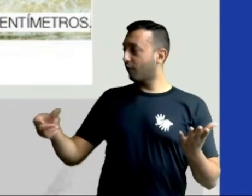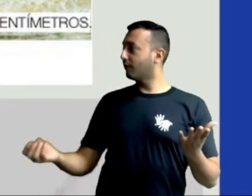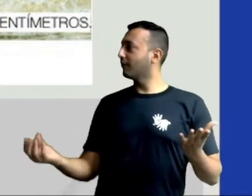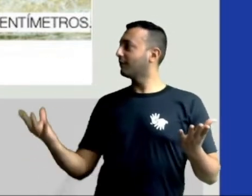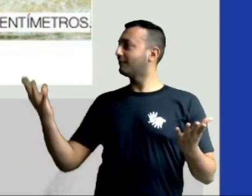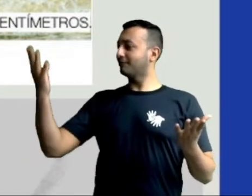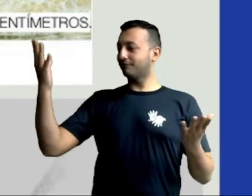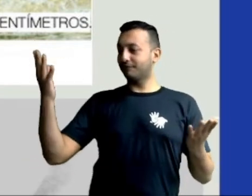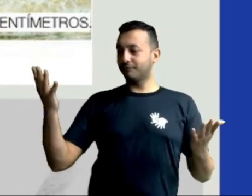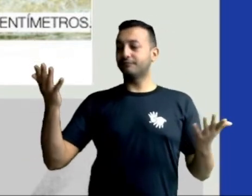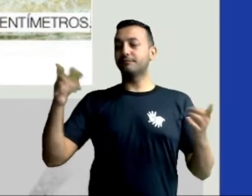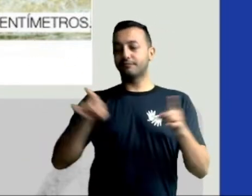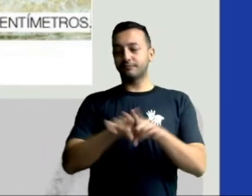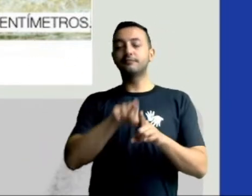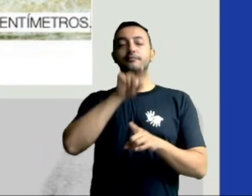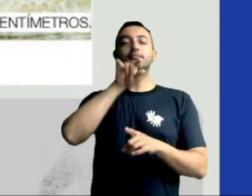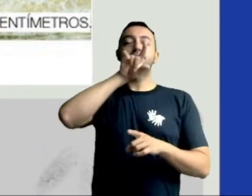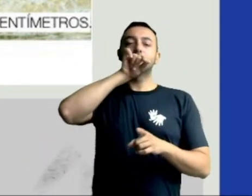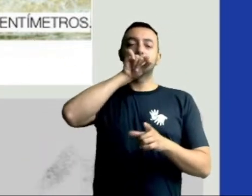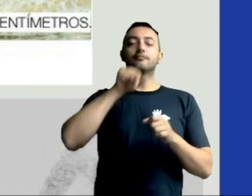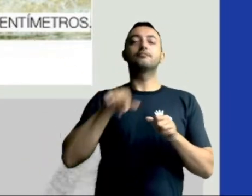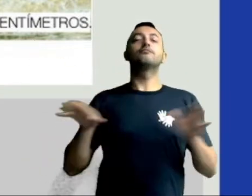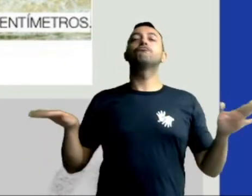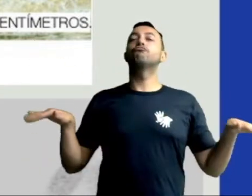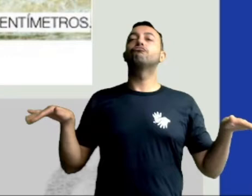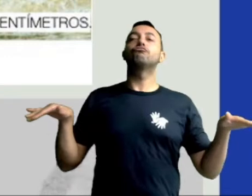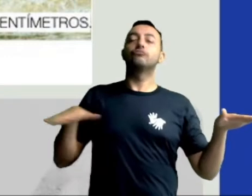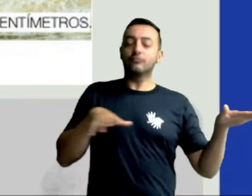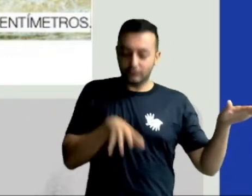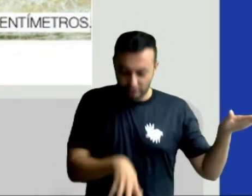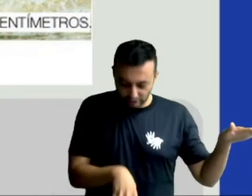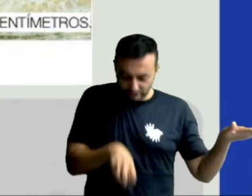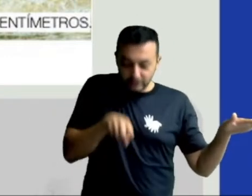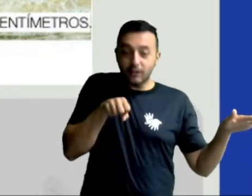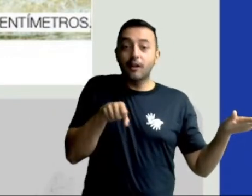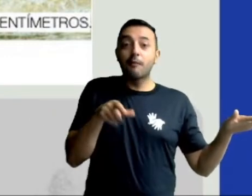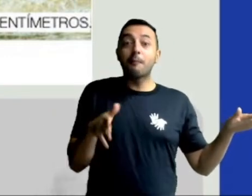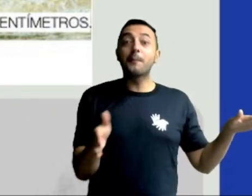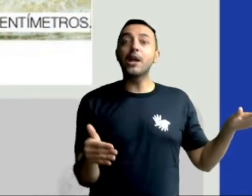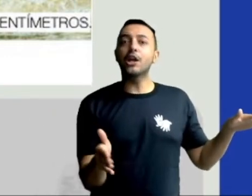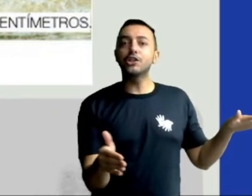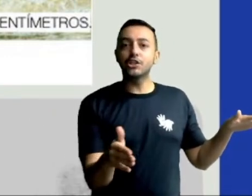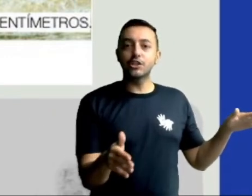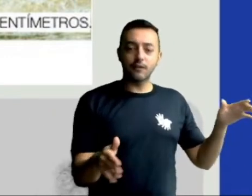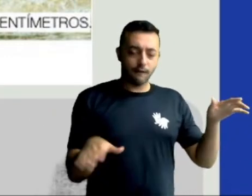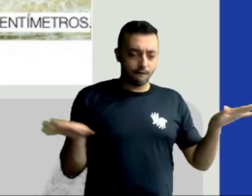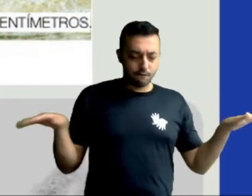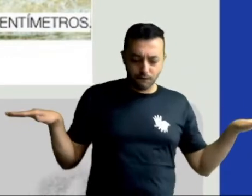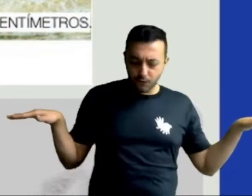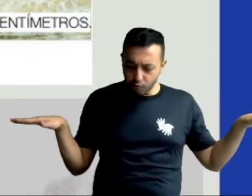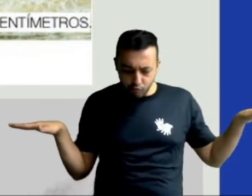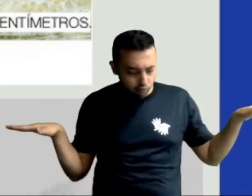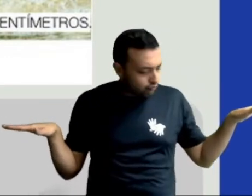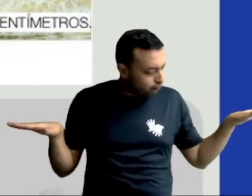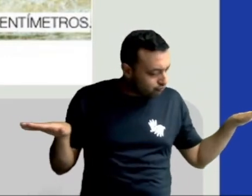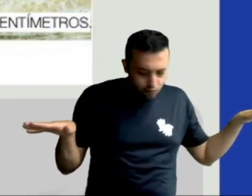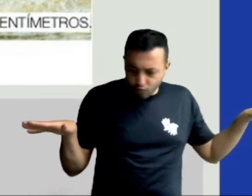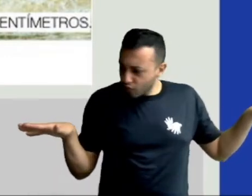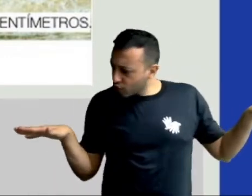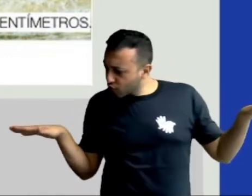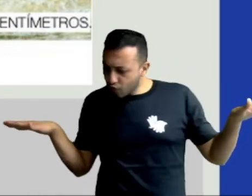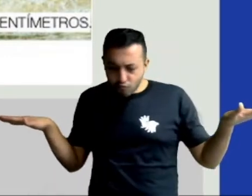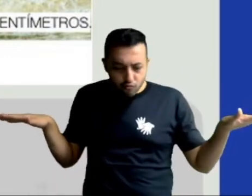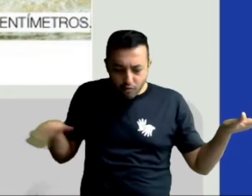é esse pássaro aí, ele se alimenta o quê? De peixes. Ele olha ali, é um peixe ali dando sopa ali no